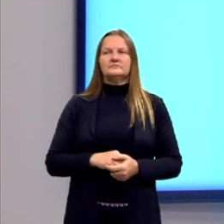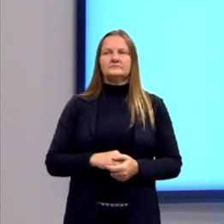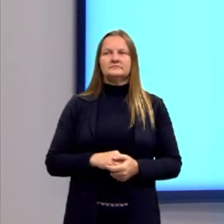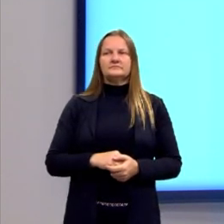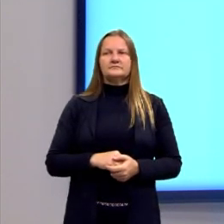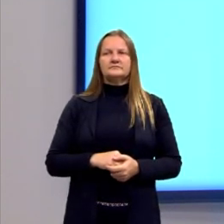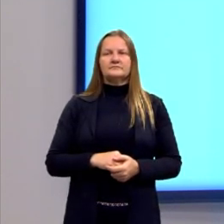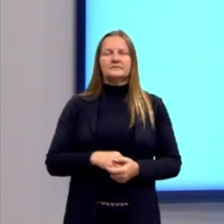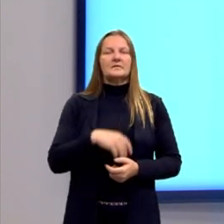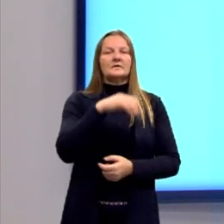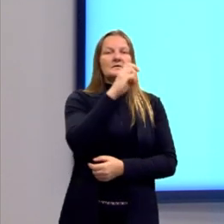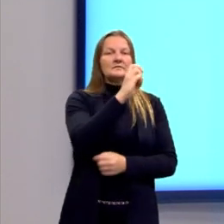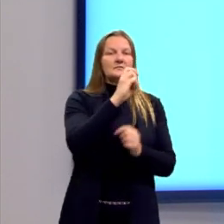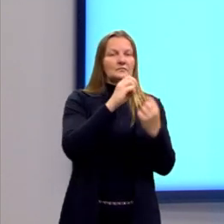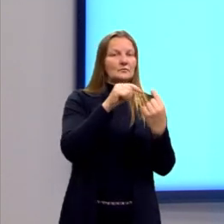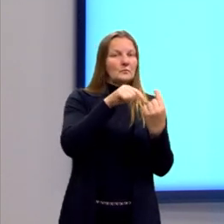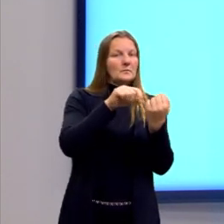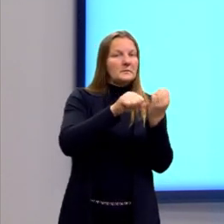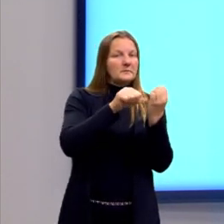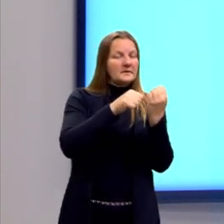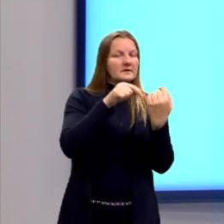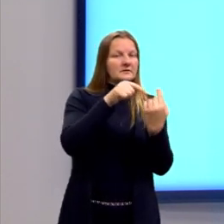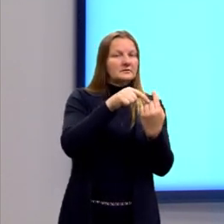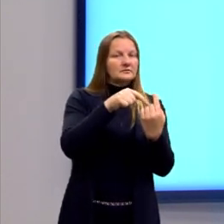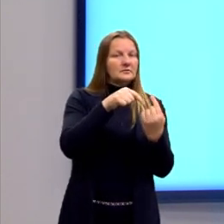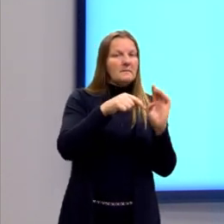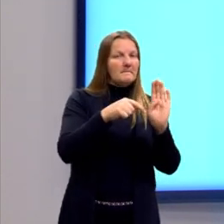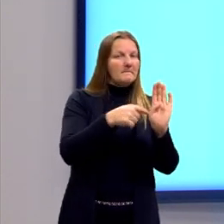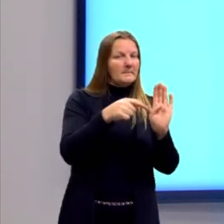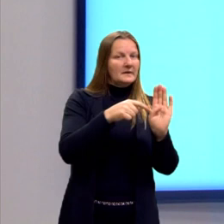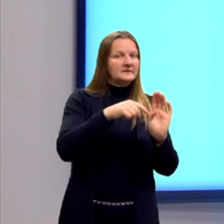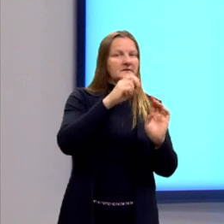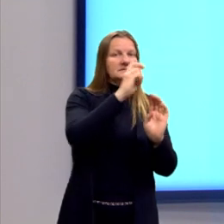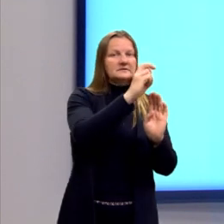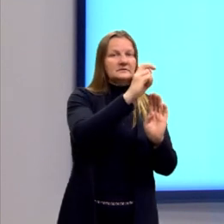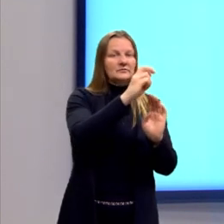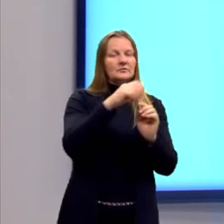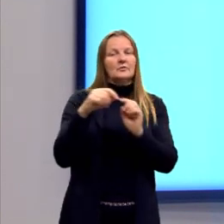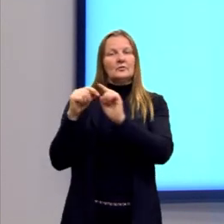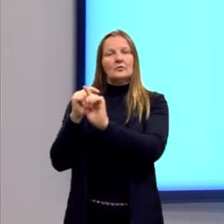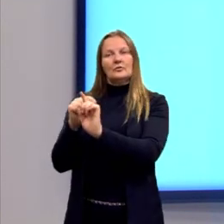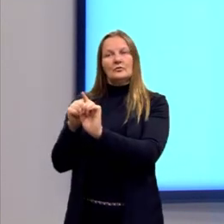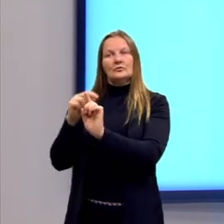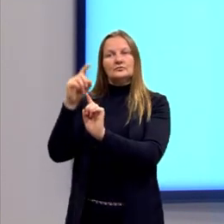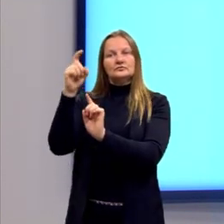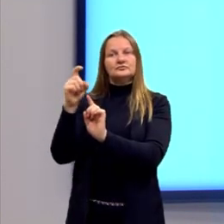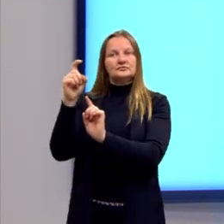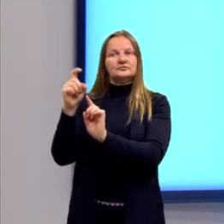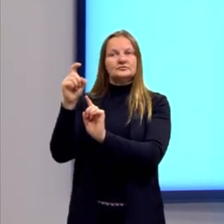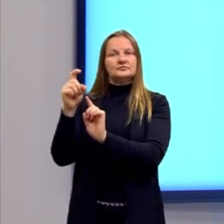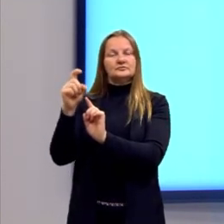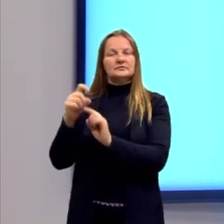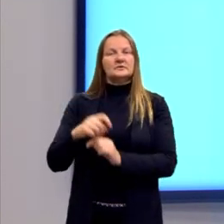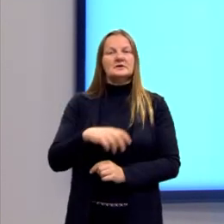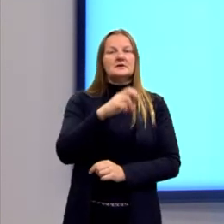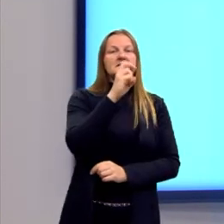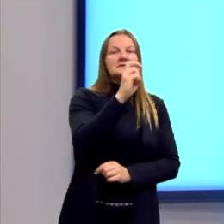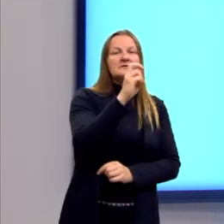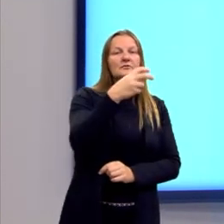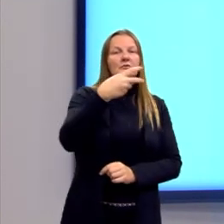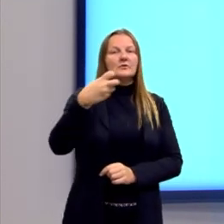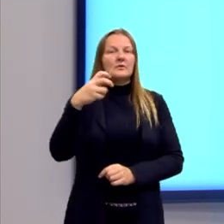o expoente cinco igual ao expoente x né portanto 5 =